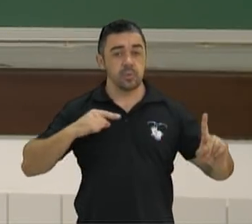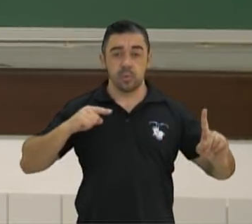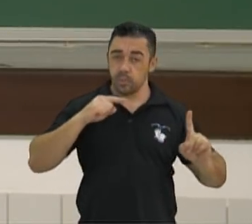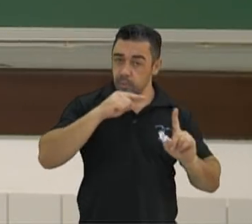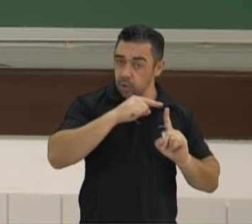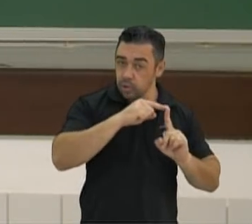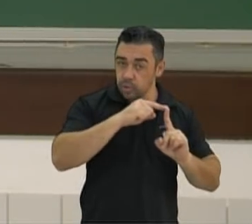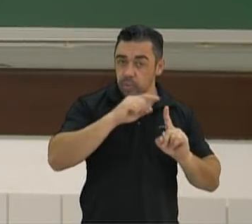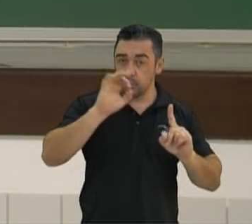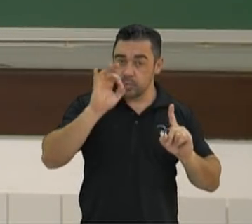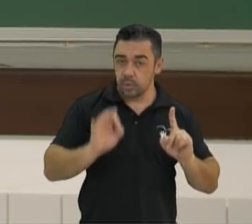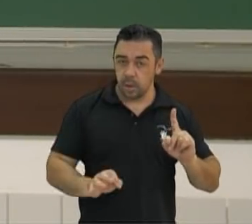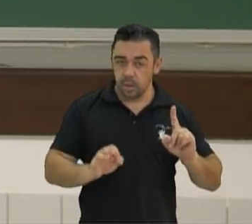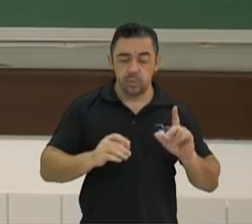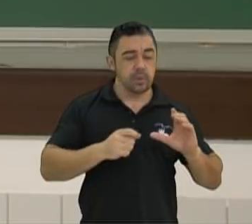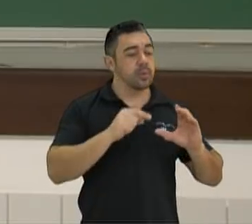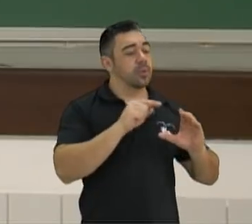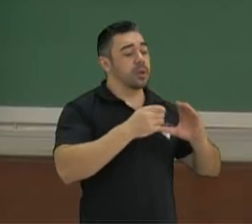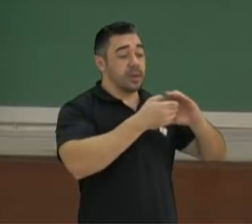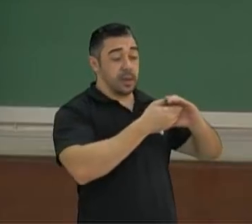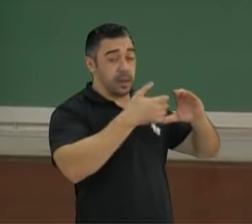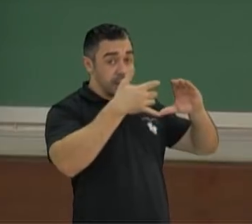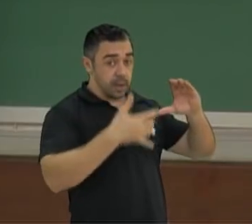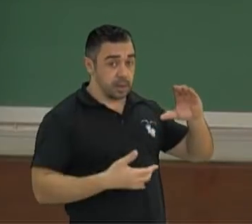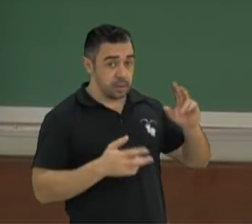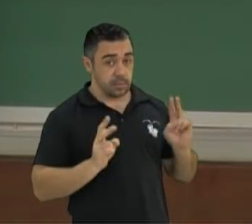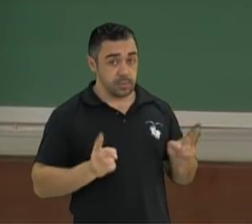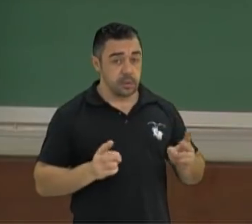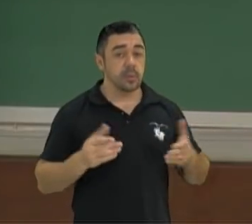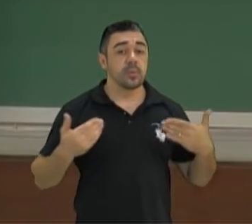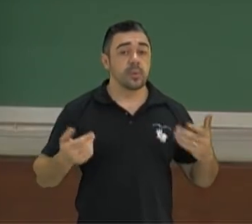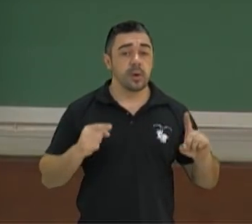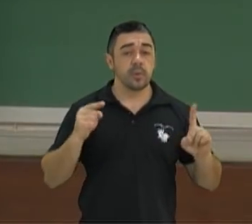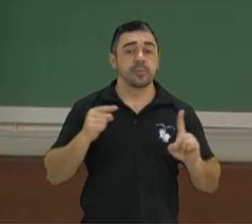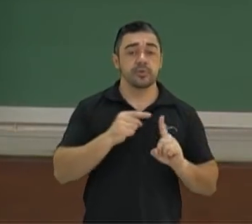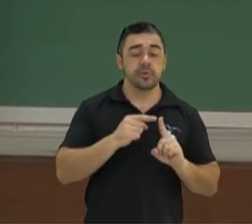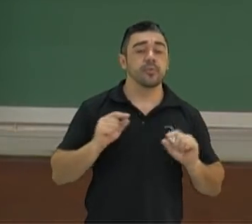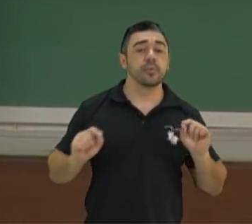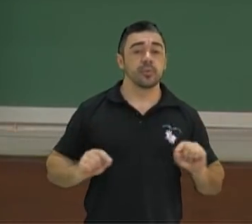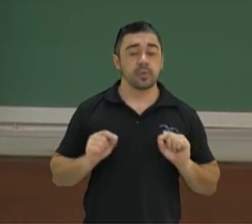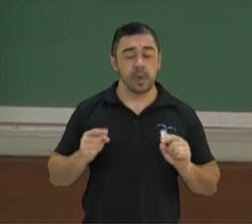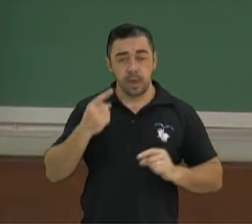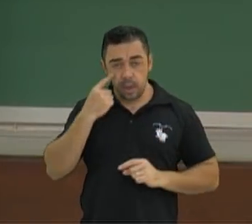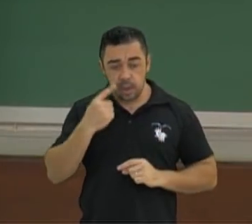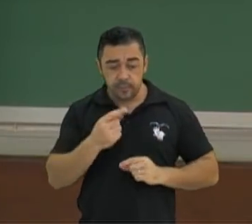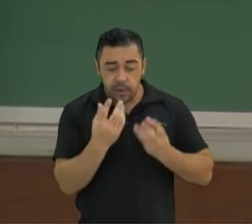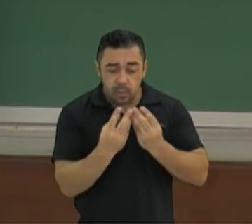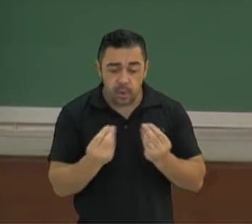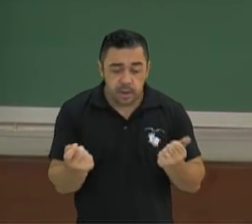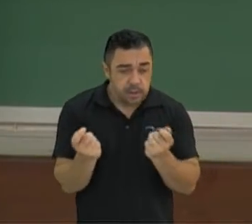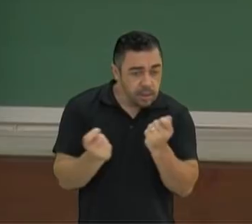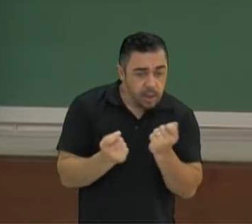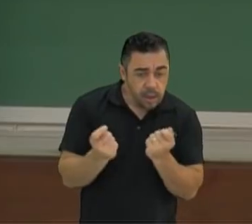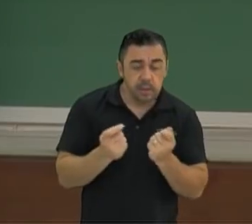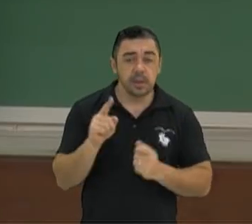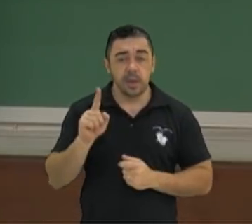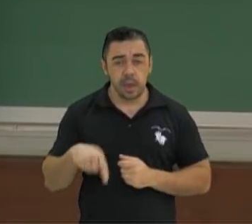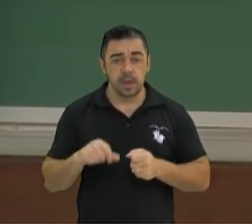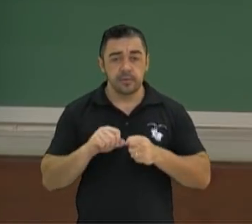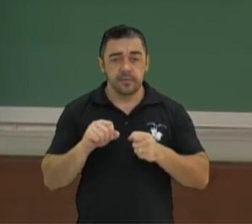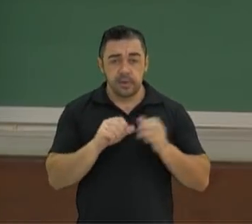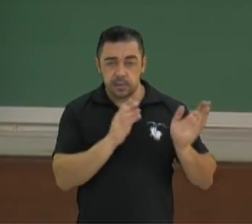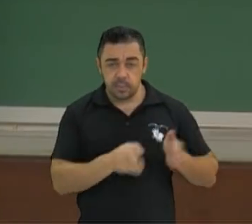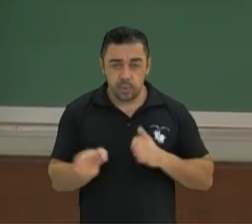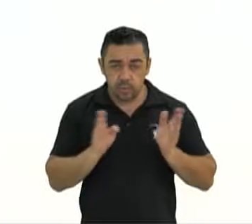um objetivo, uma característica em comum. Qual era o objetivo? Fazer o controle de qualidade da produção